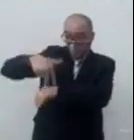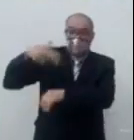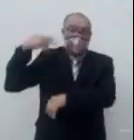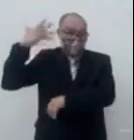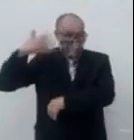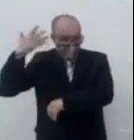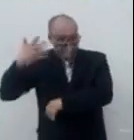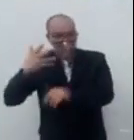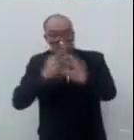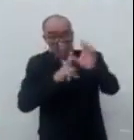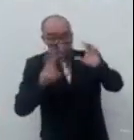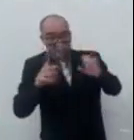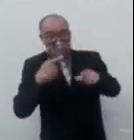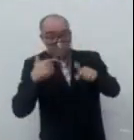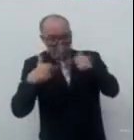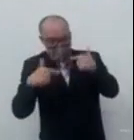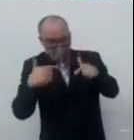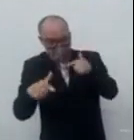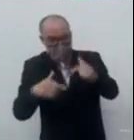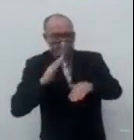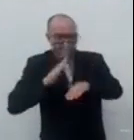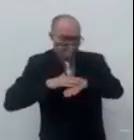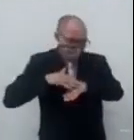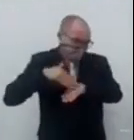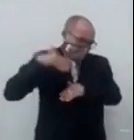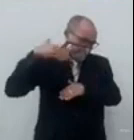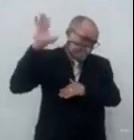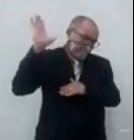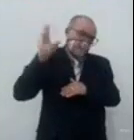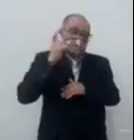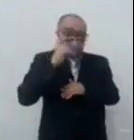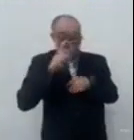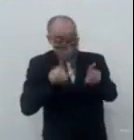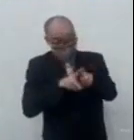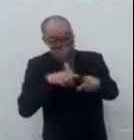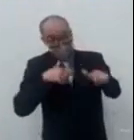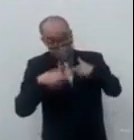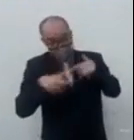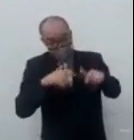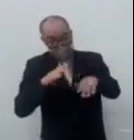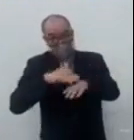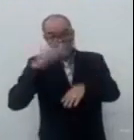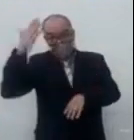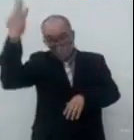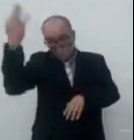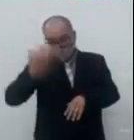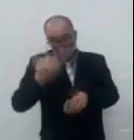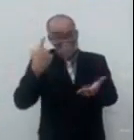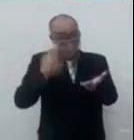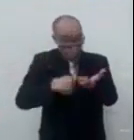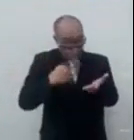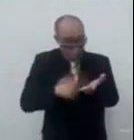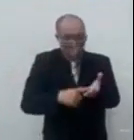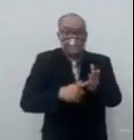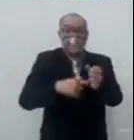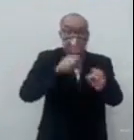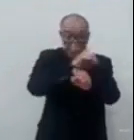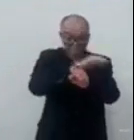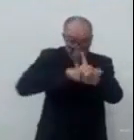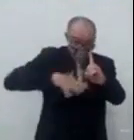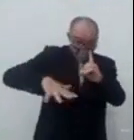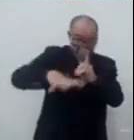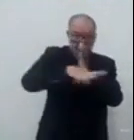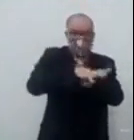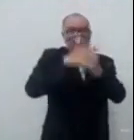prefeito trabalha muito, um vereador trabalha muito, quando ambos têm compromisso com a cidade.